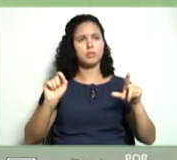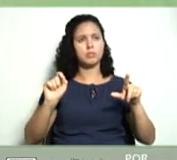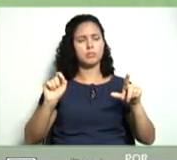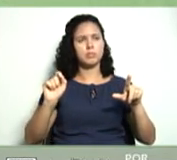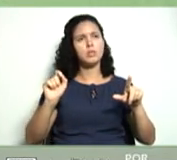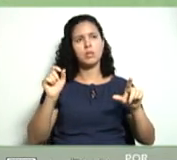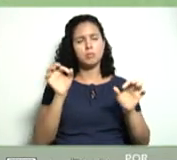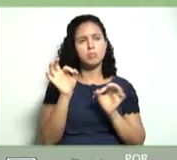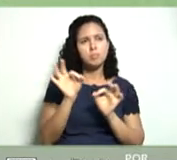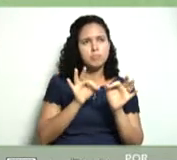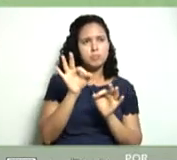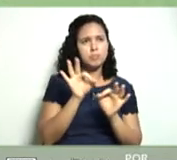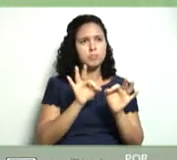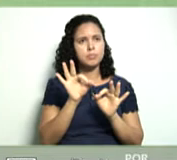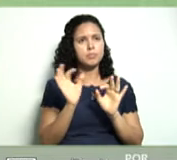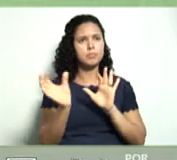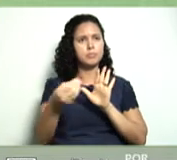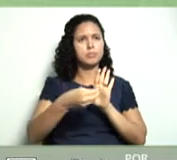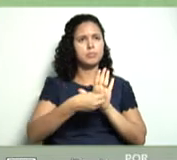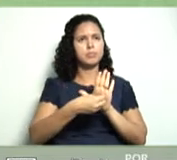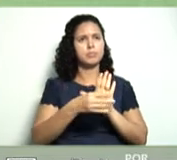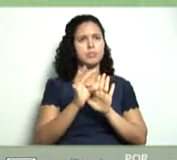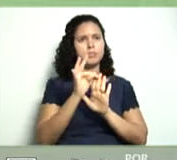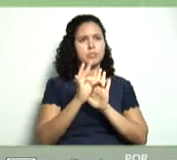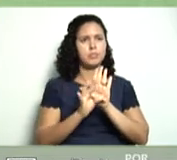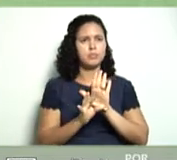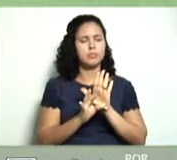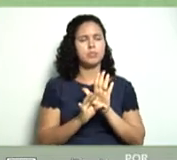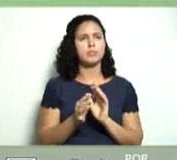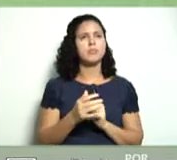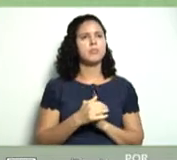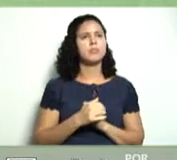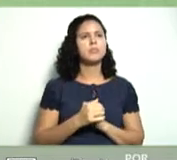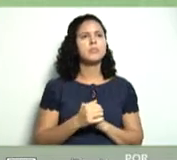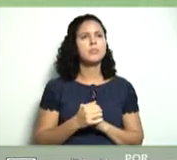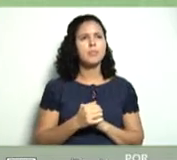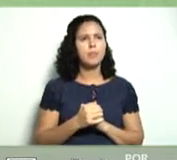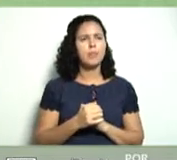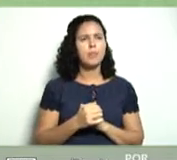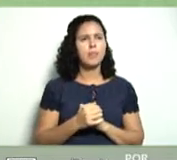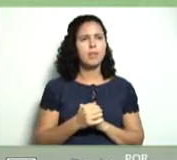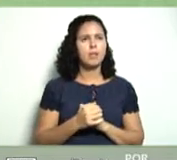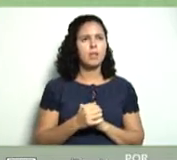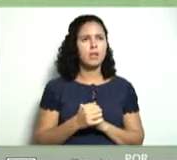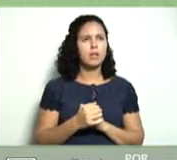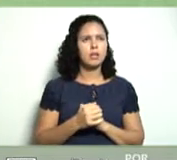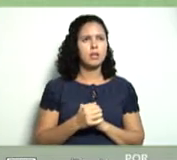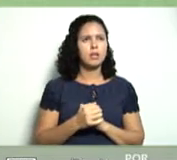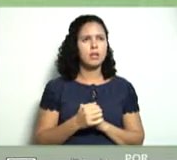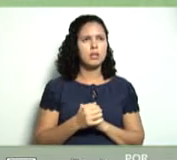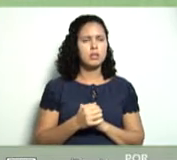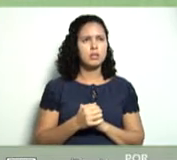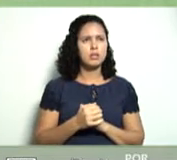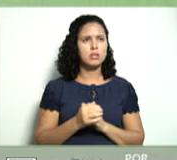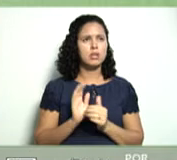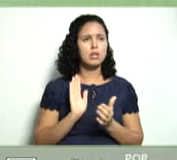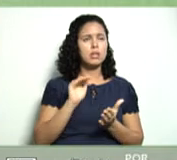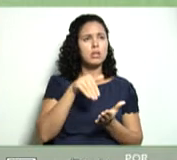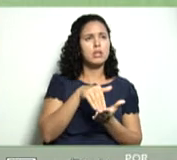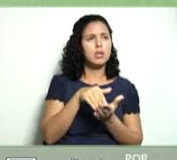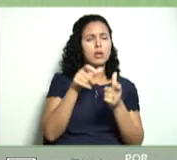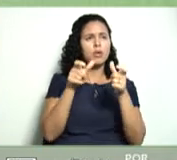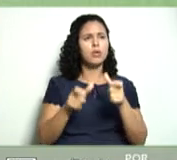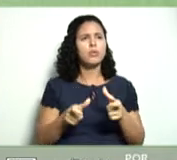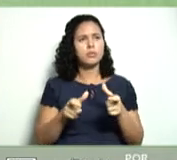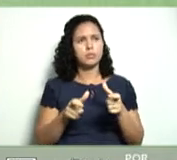onde nós vamos fazer as configurações então assim posição da parada de tabulação é até aonde eu quero